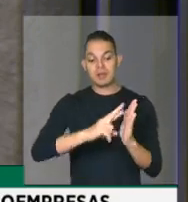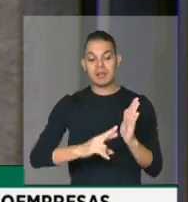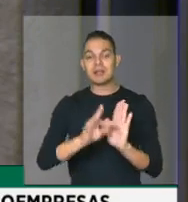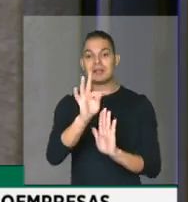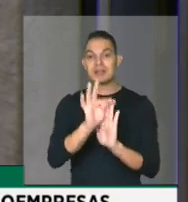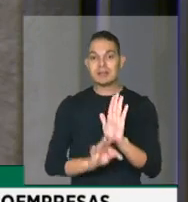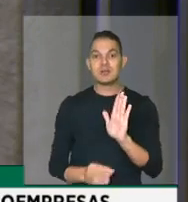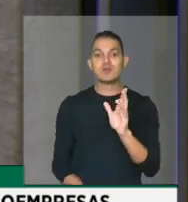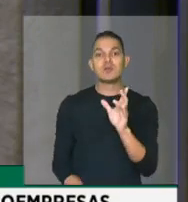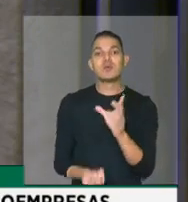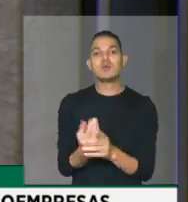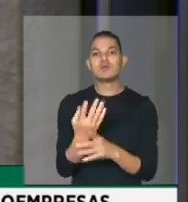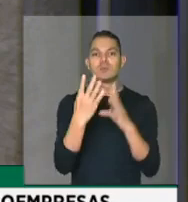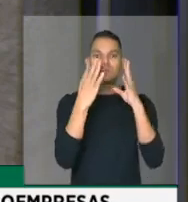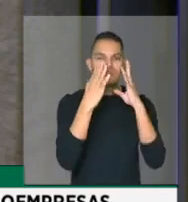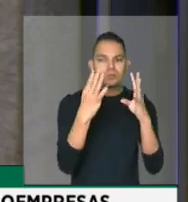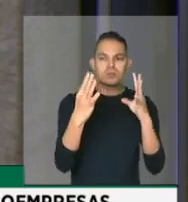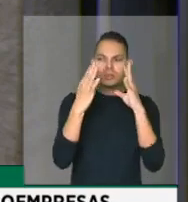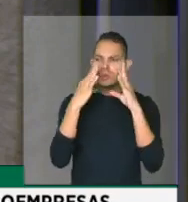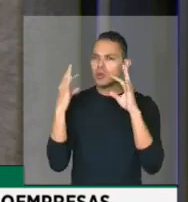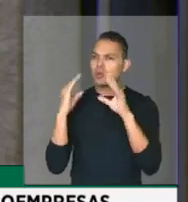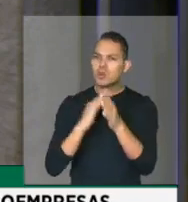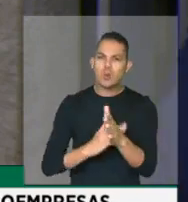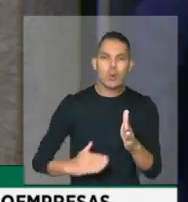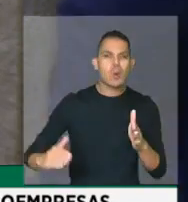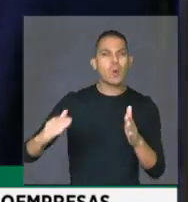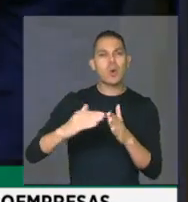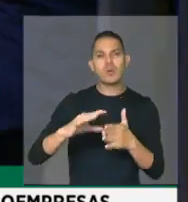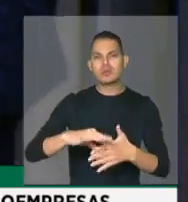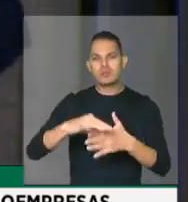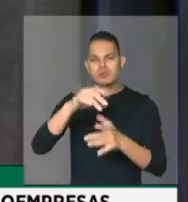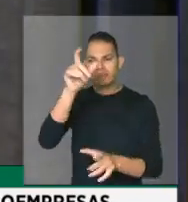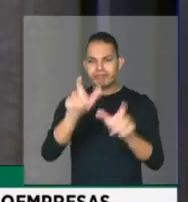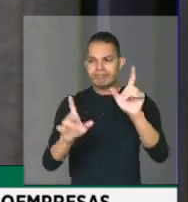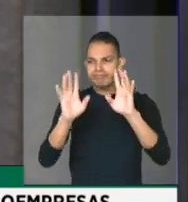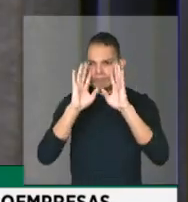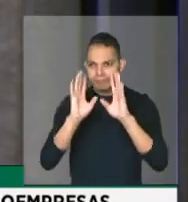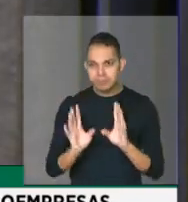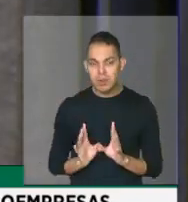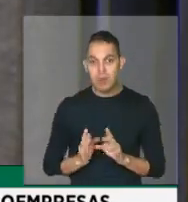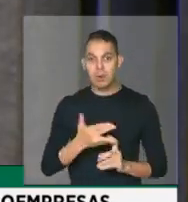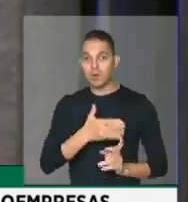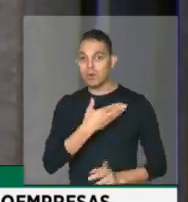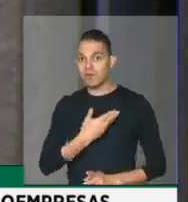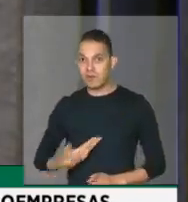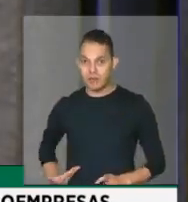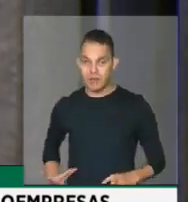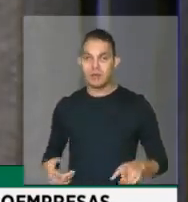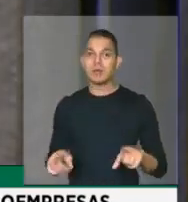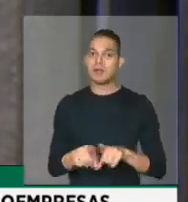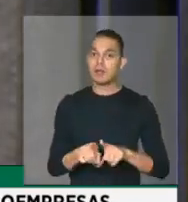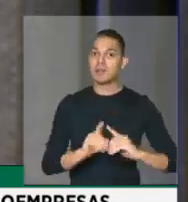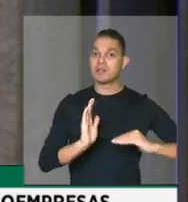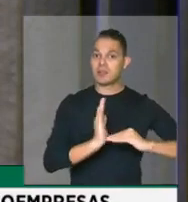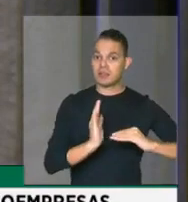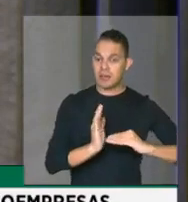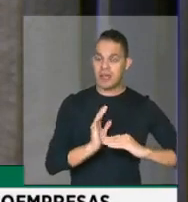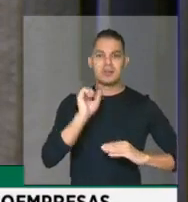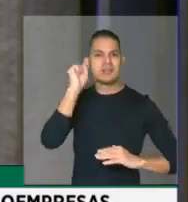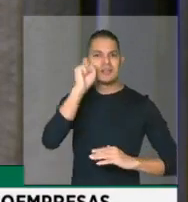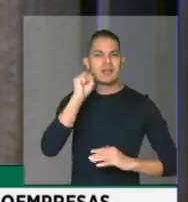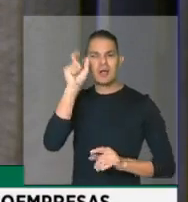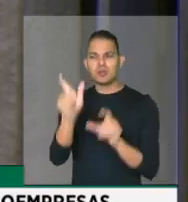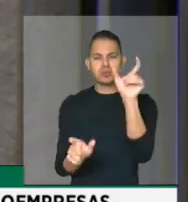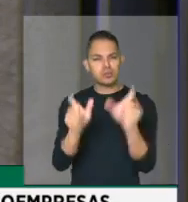construído ouvindo todos os líderes, todos, e o governo e também o Senado. Né? Também ouvindo os senadores que